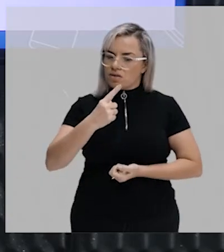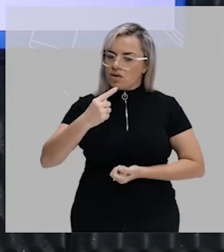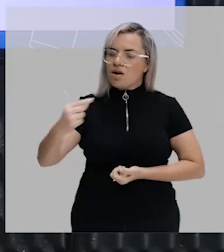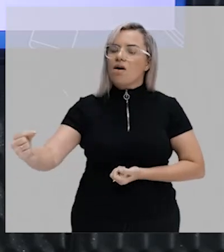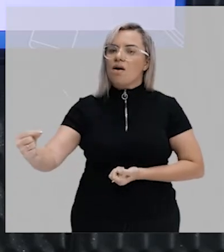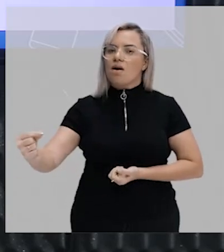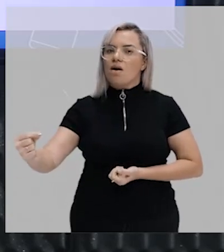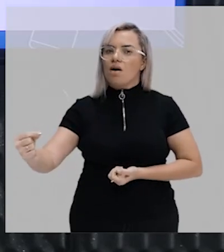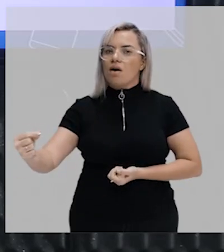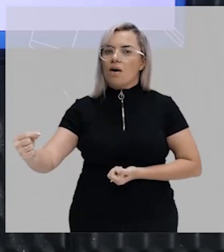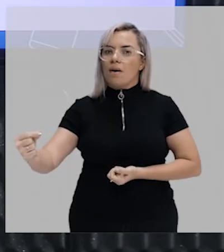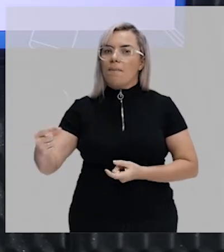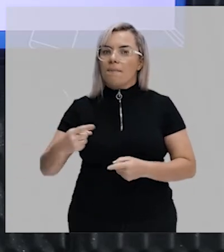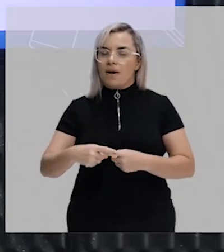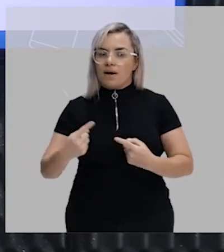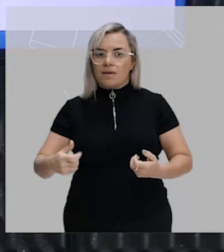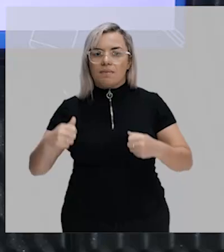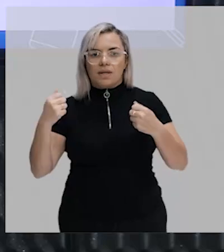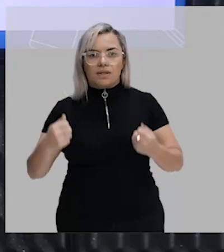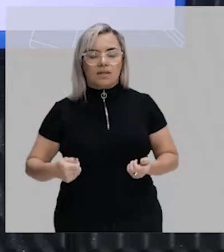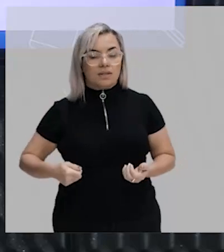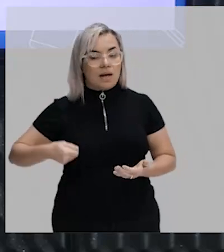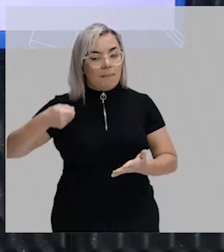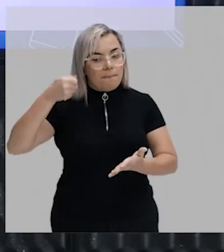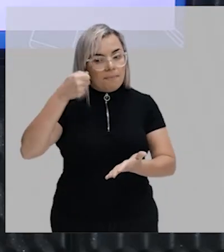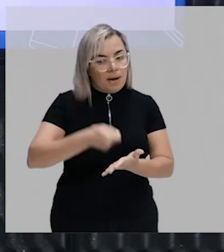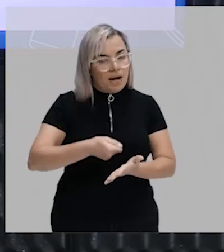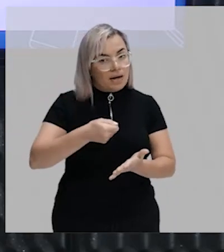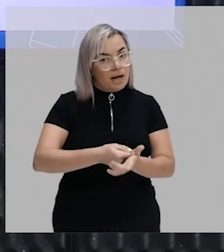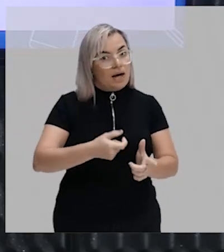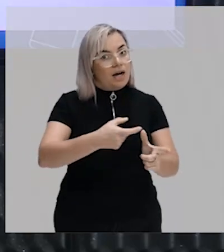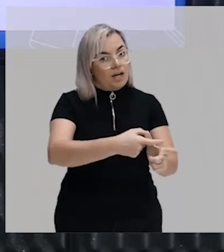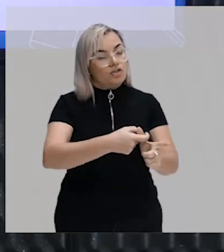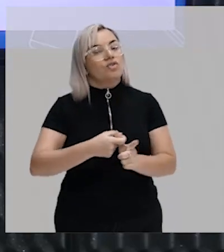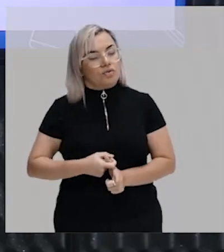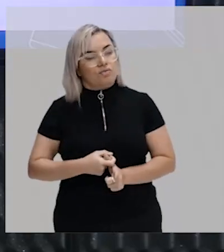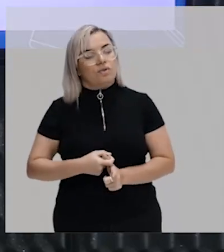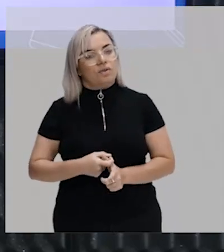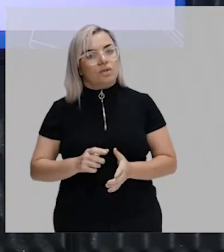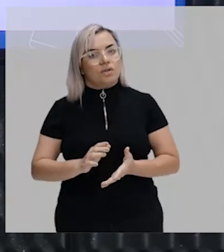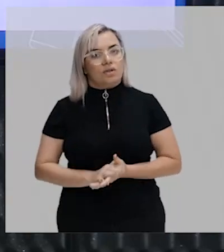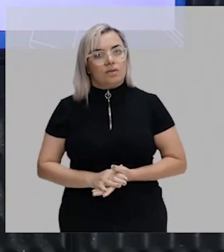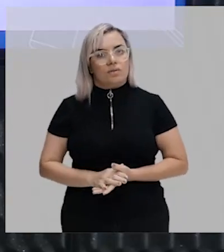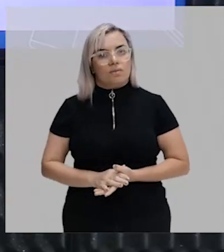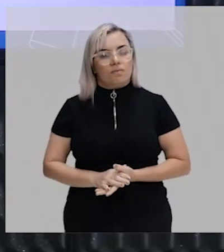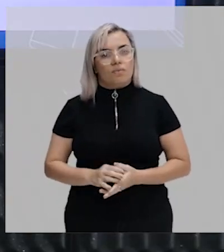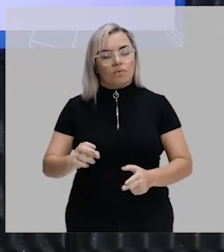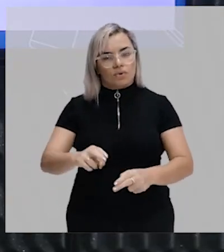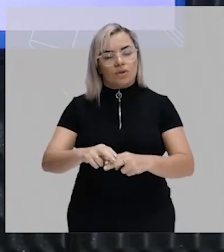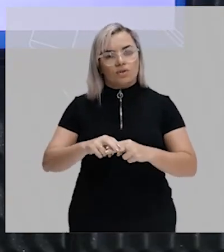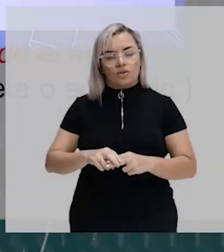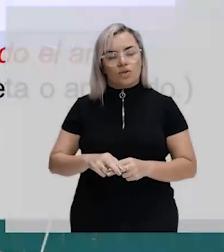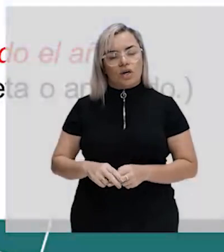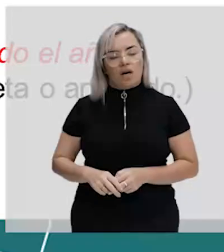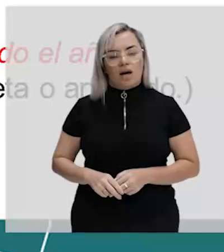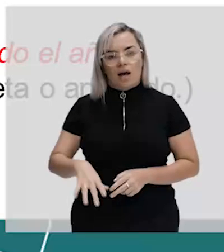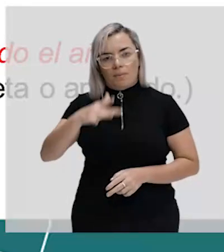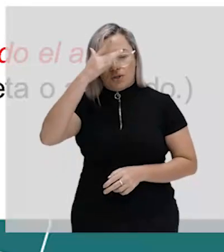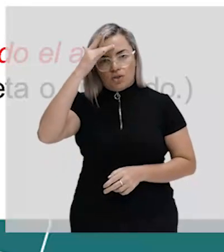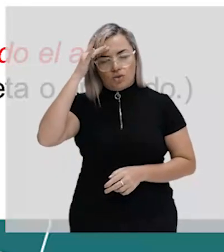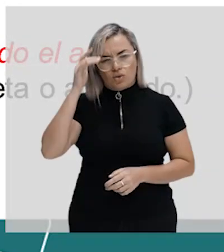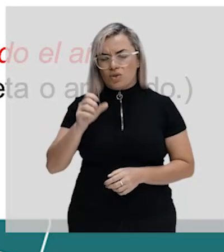o que deve. Tá? É uma condição. A pessoa só pode sair depois que pagar o que está devendo.